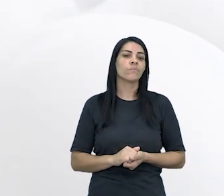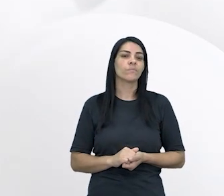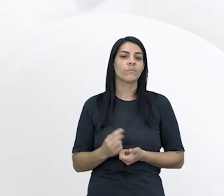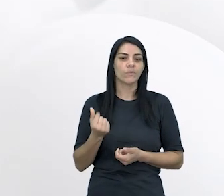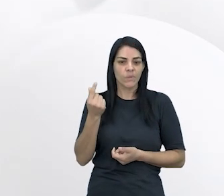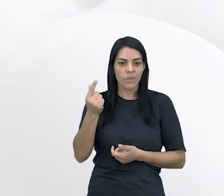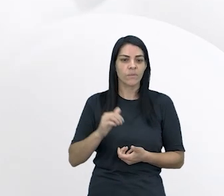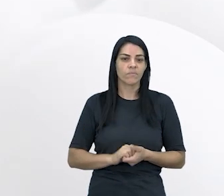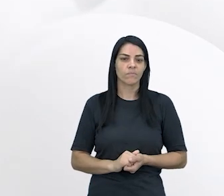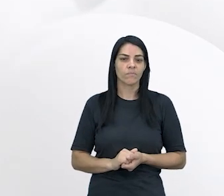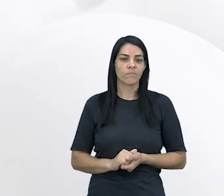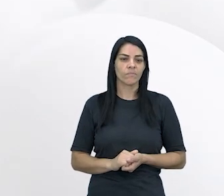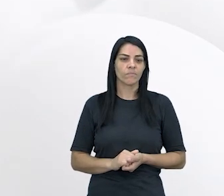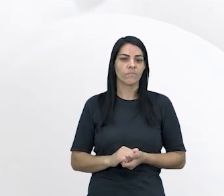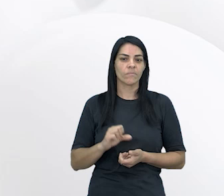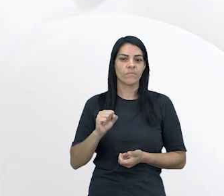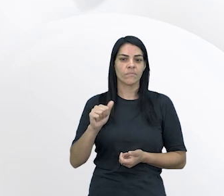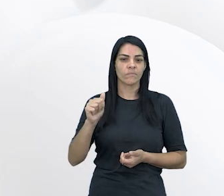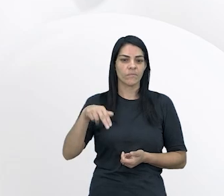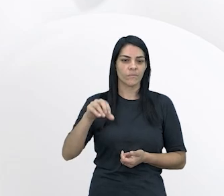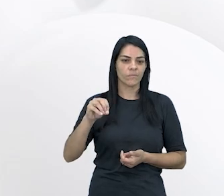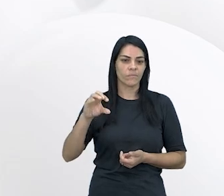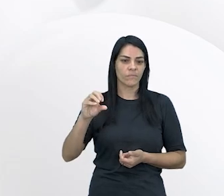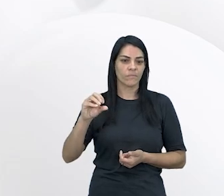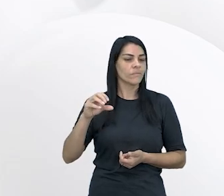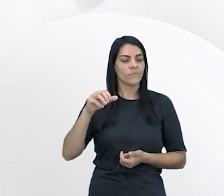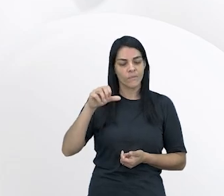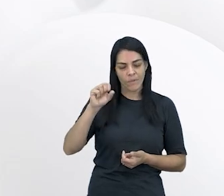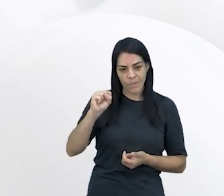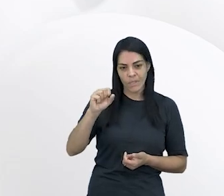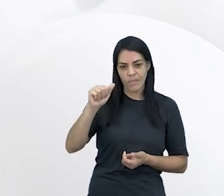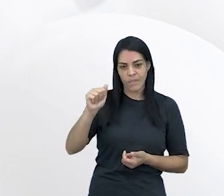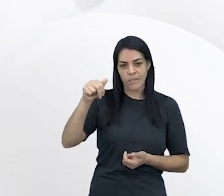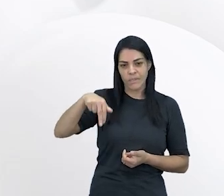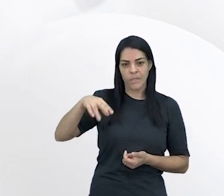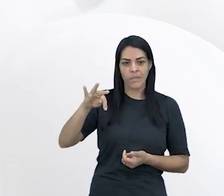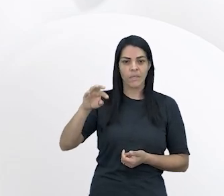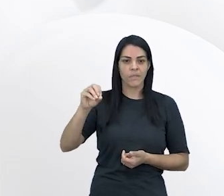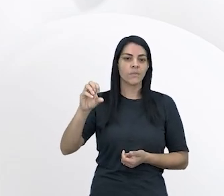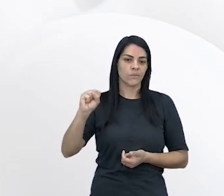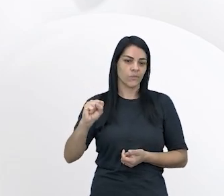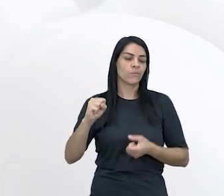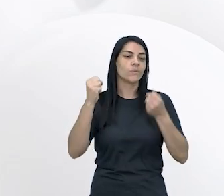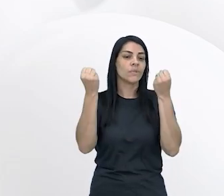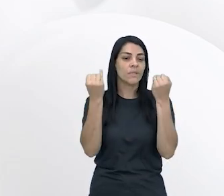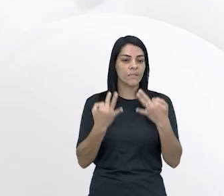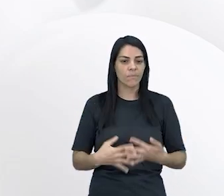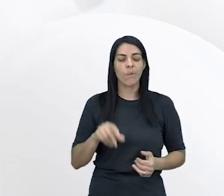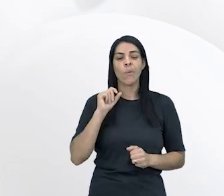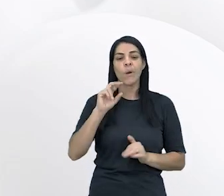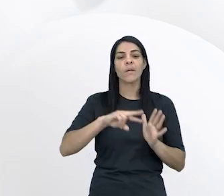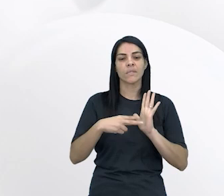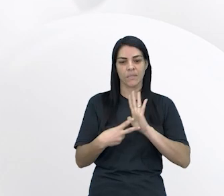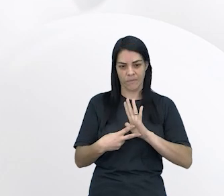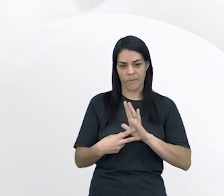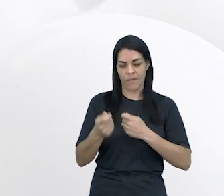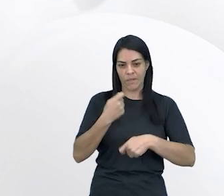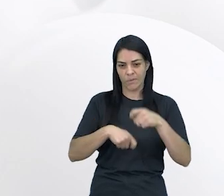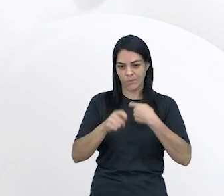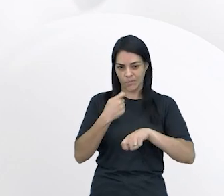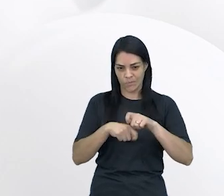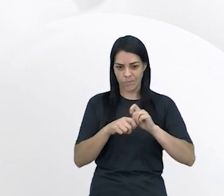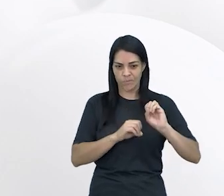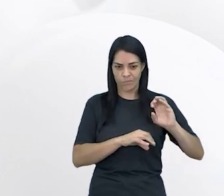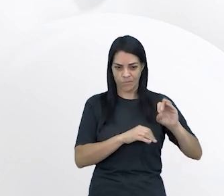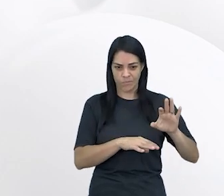A Santos, ela nos fala sobre o que é a educação financeira, né? A educação financeira,